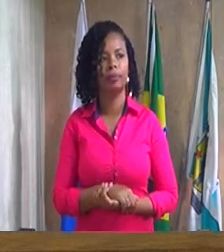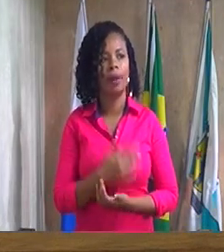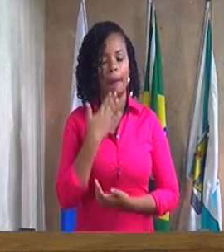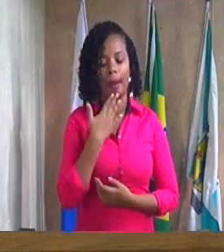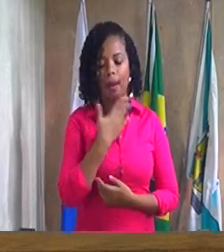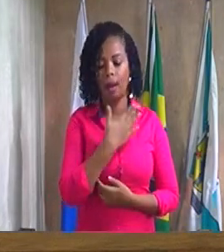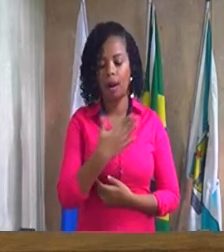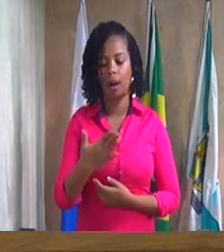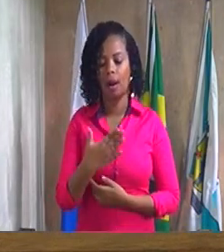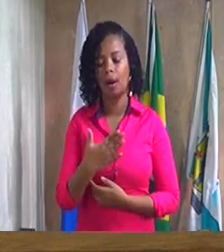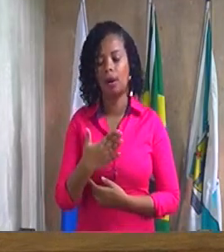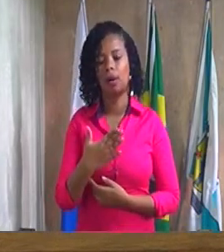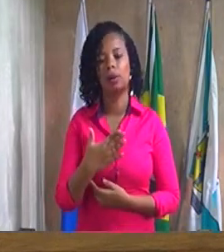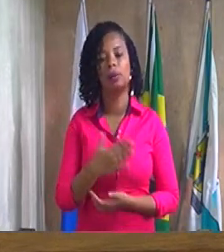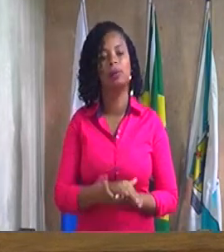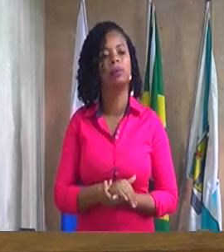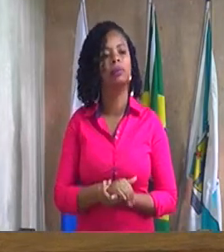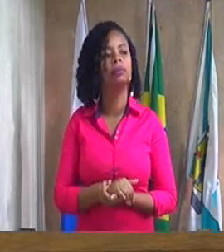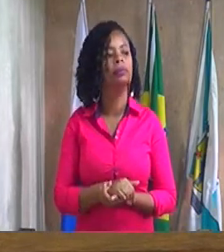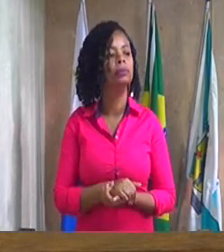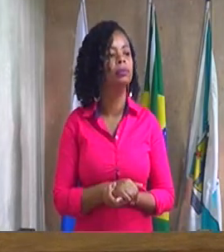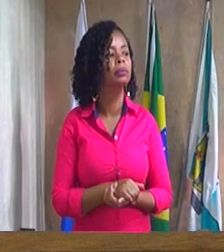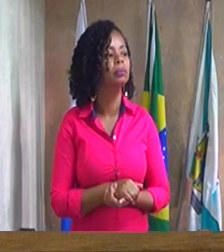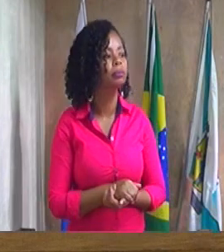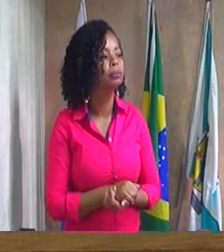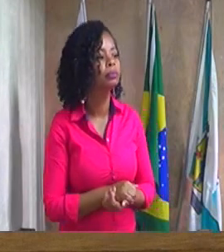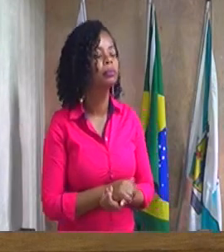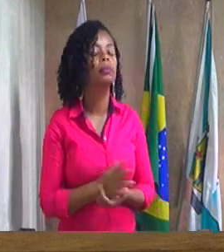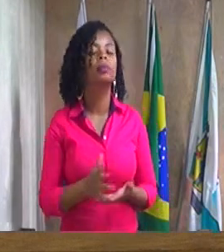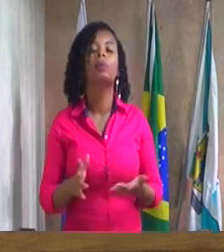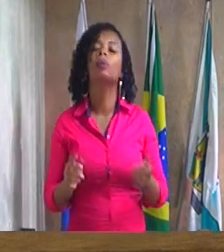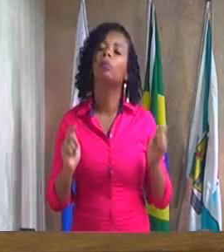peço vênia para